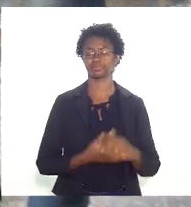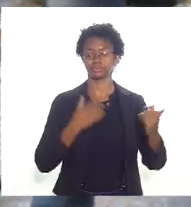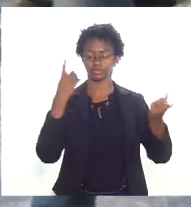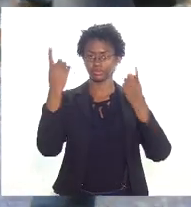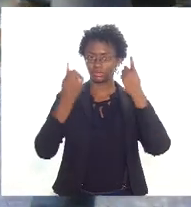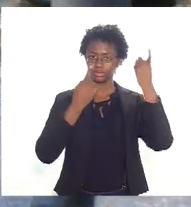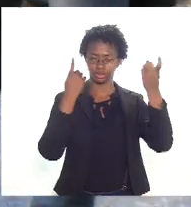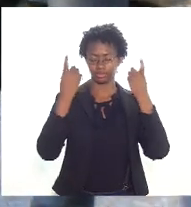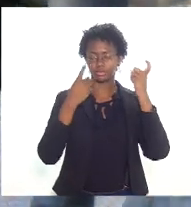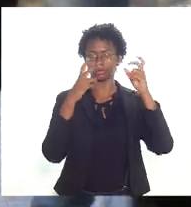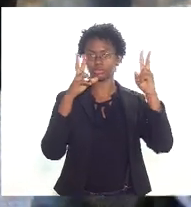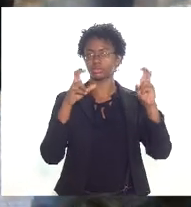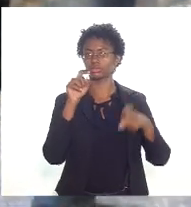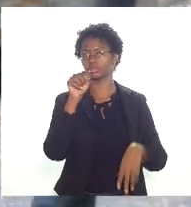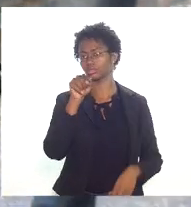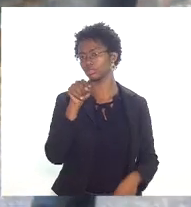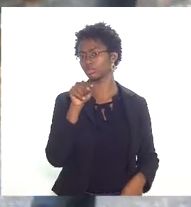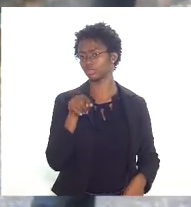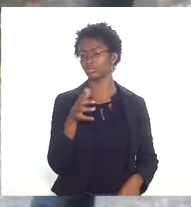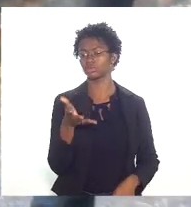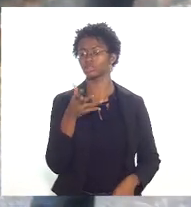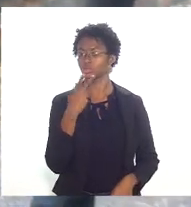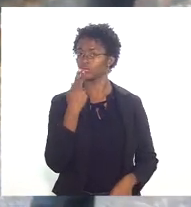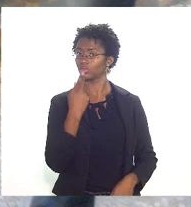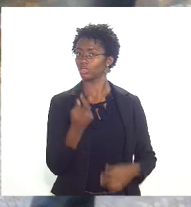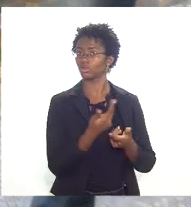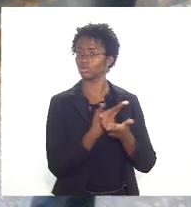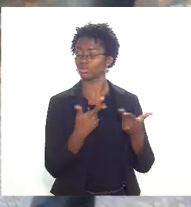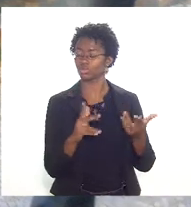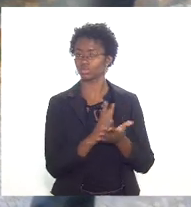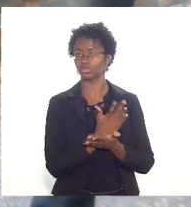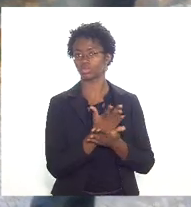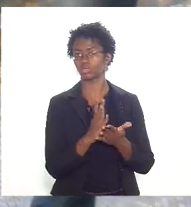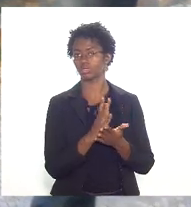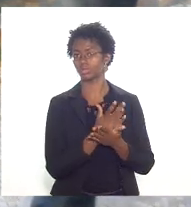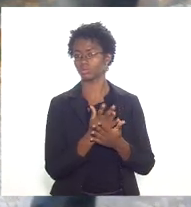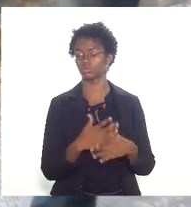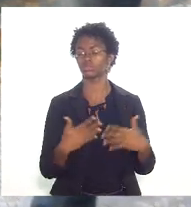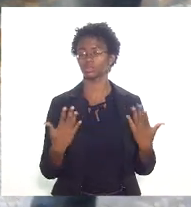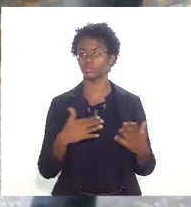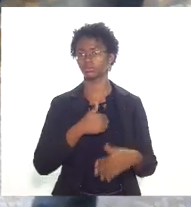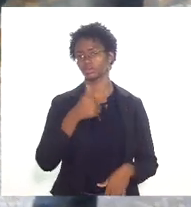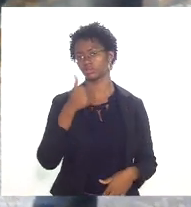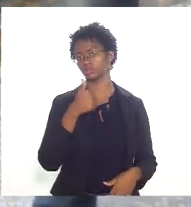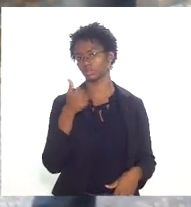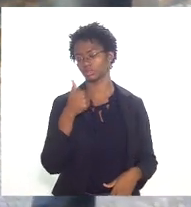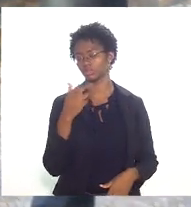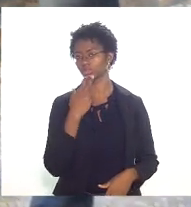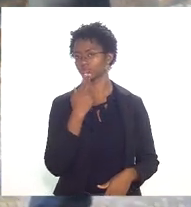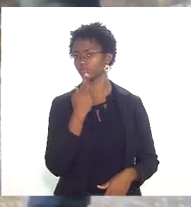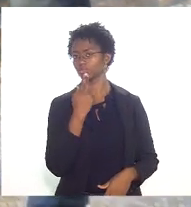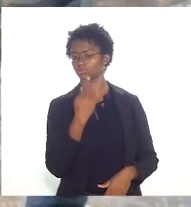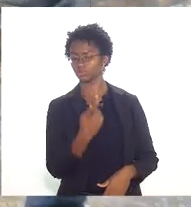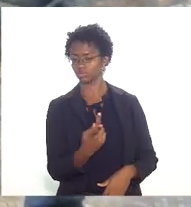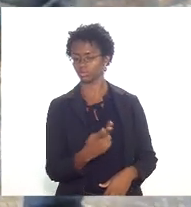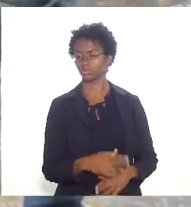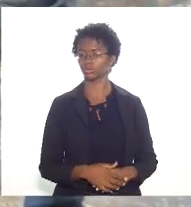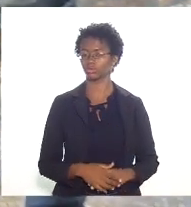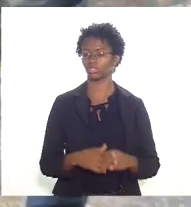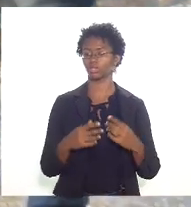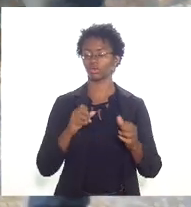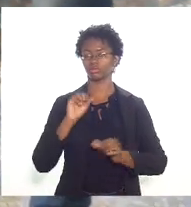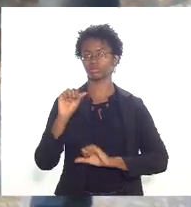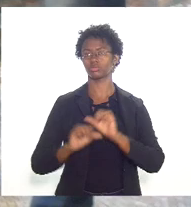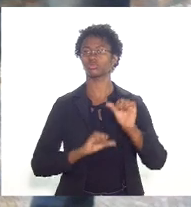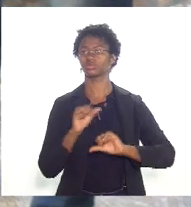preocuparam com este tema e eu quero ressaltar algumas questões para o presidente e o primeiro porque estabelece mesmo com a alteração